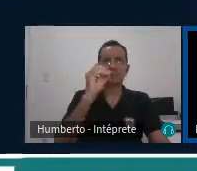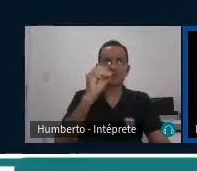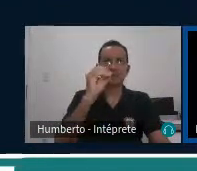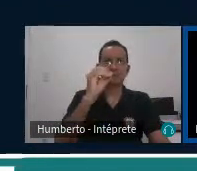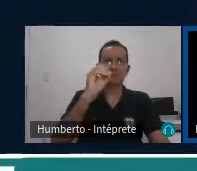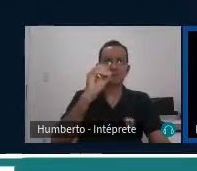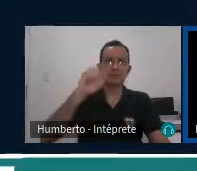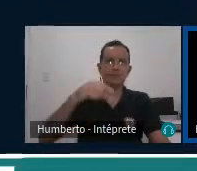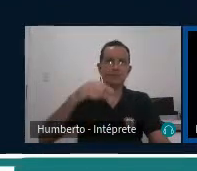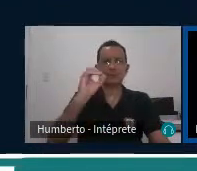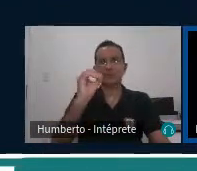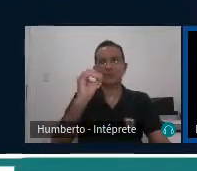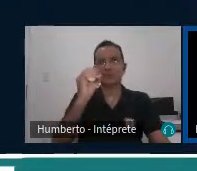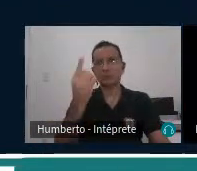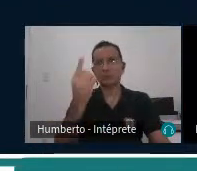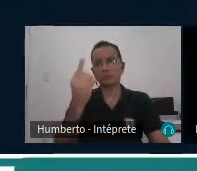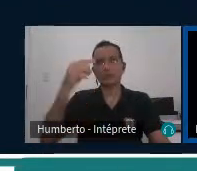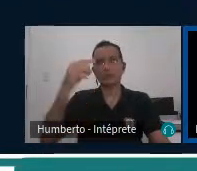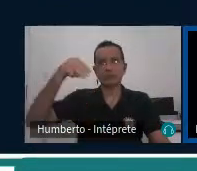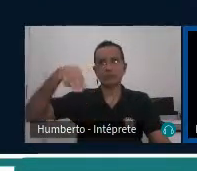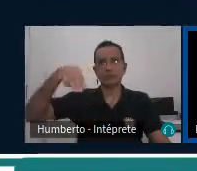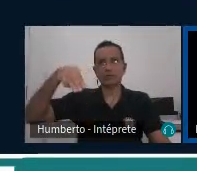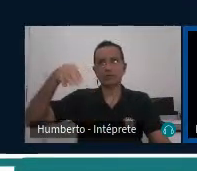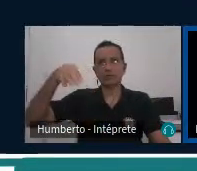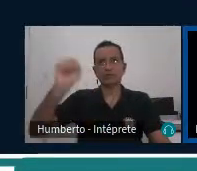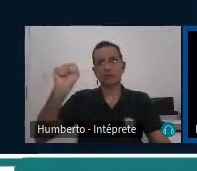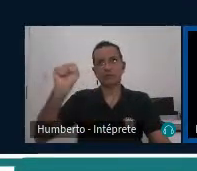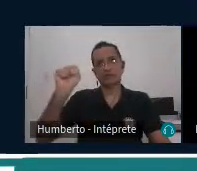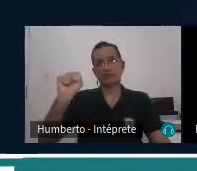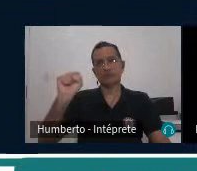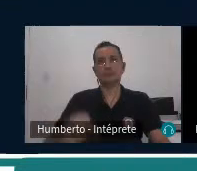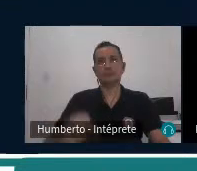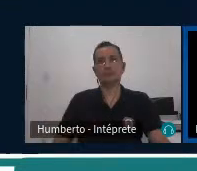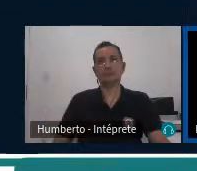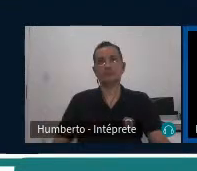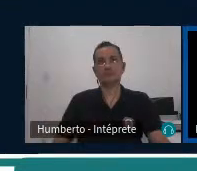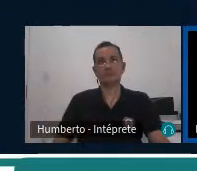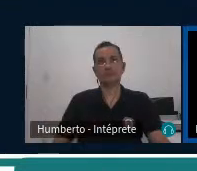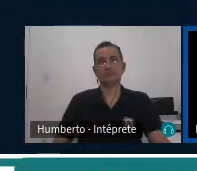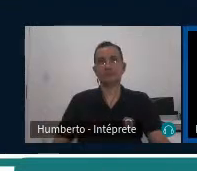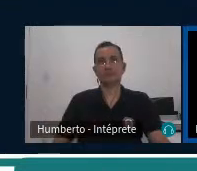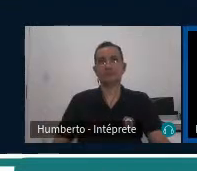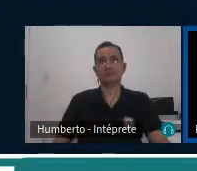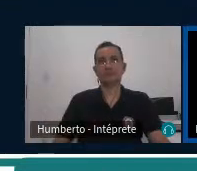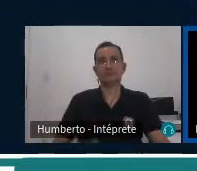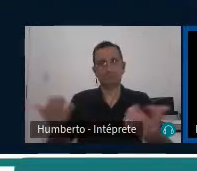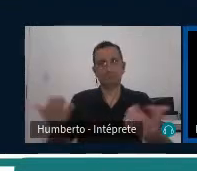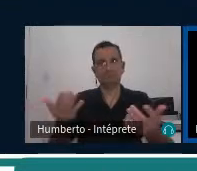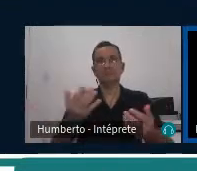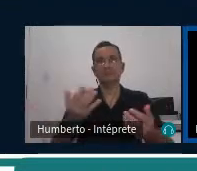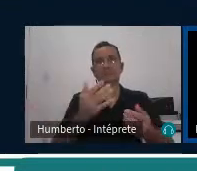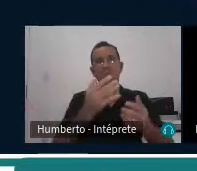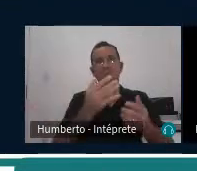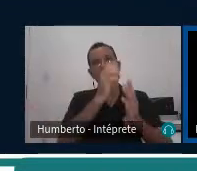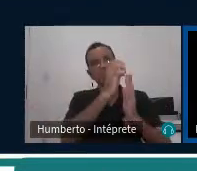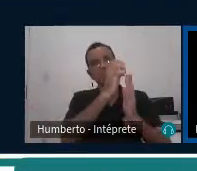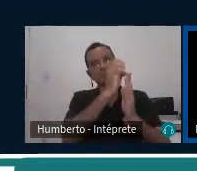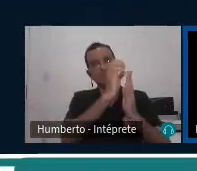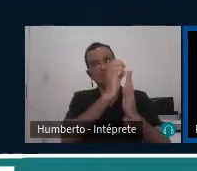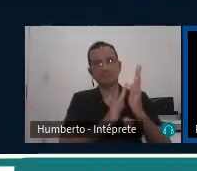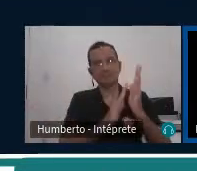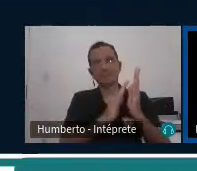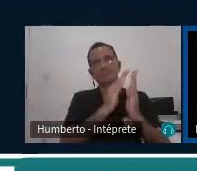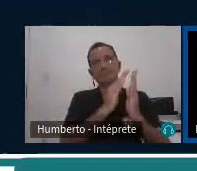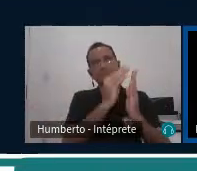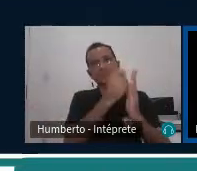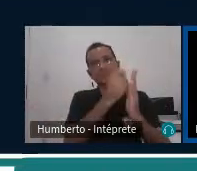metros por segundo. Então aí já está diferente. Então na questão a gente pega e faz, vai dar que a